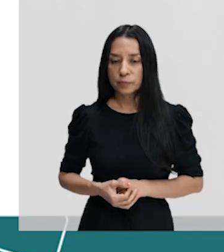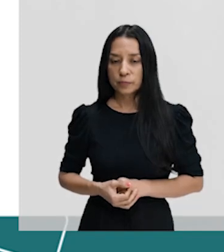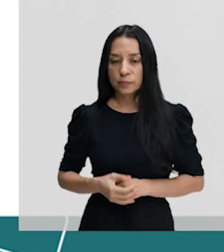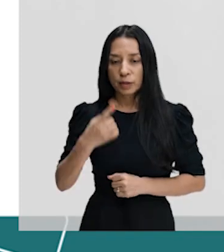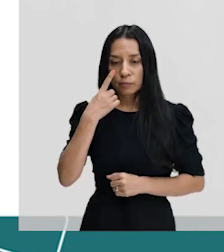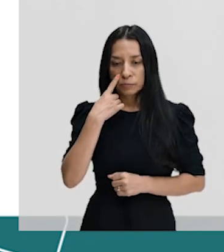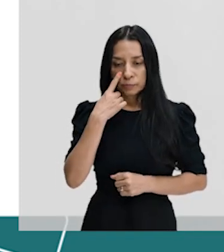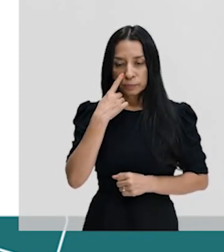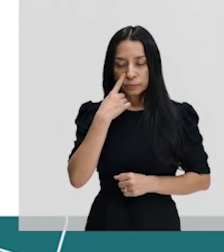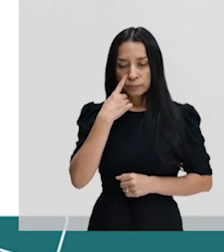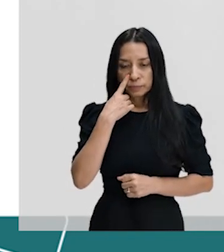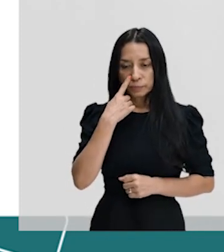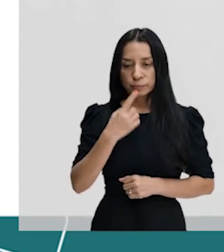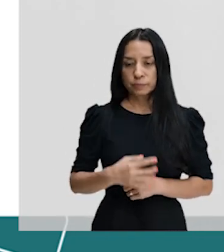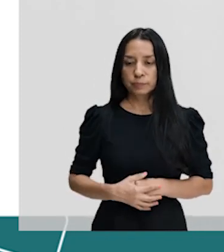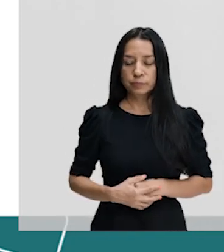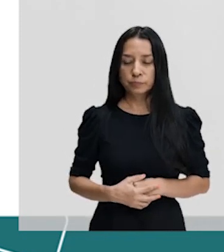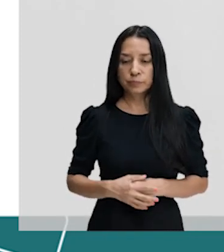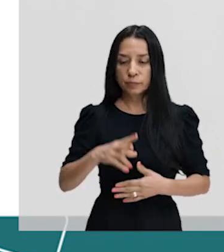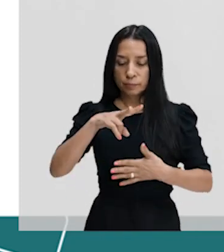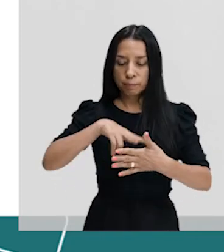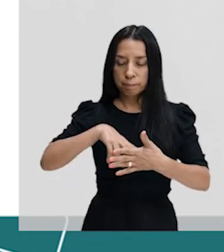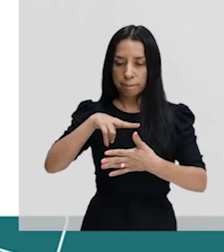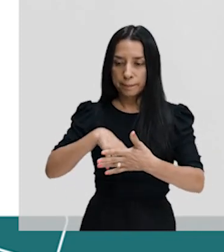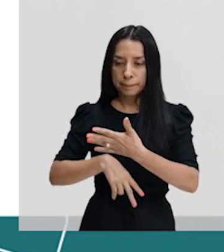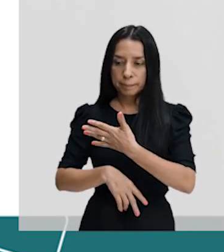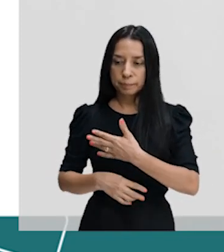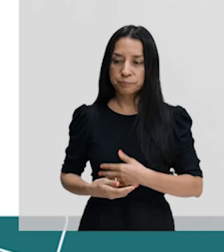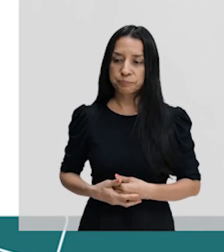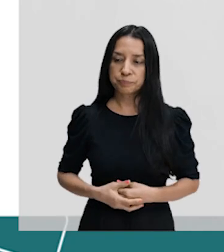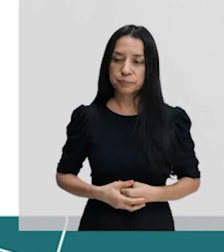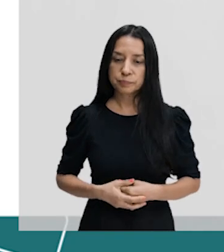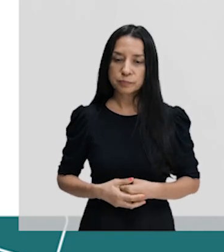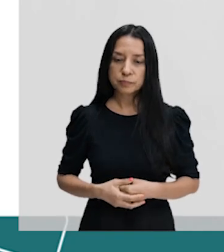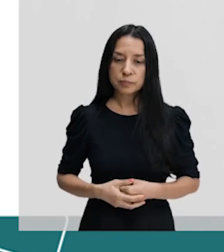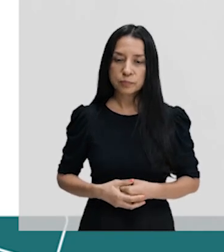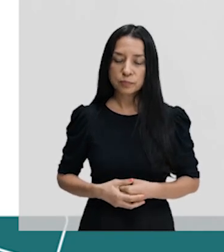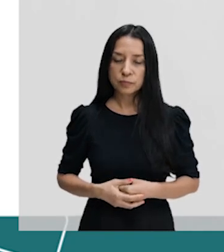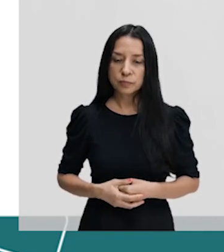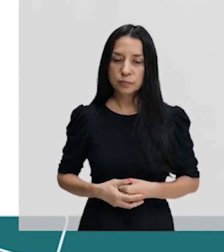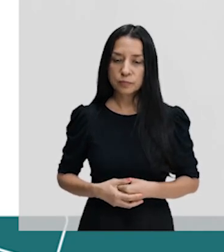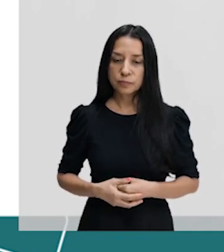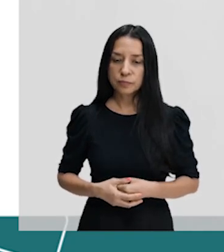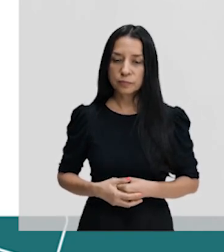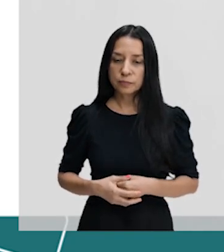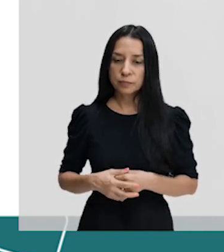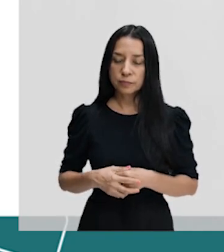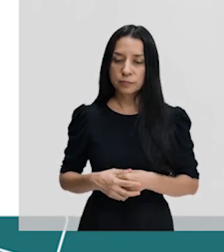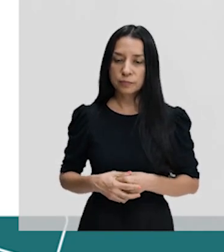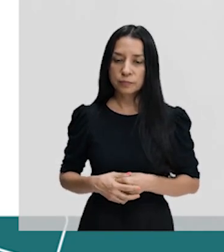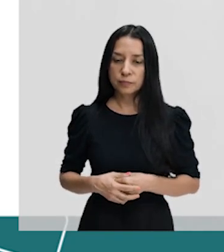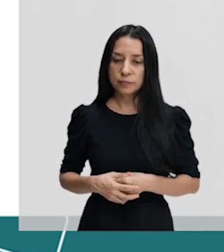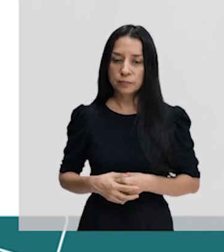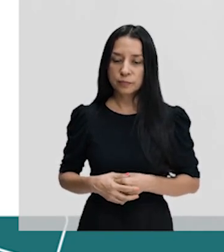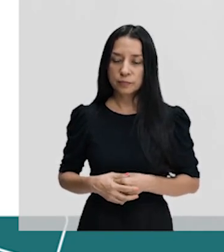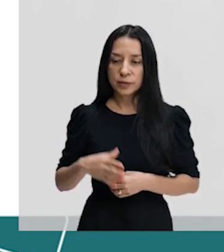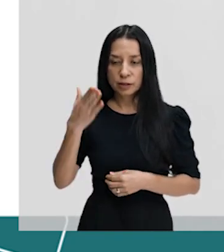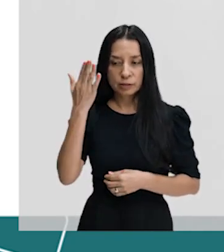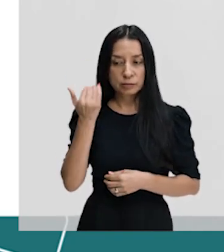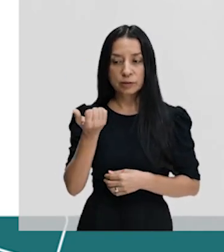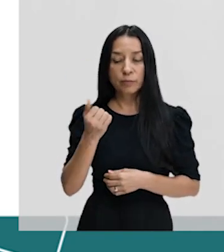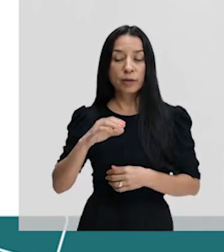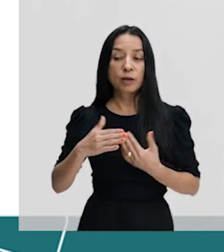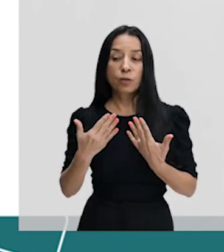correspondente de comprimentos de ondas sonoras no ar né isso em metros ele quer saber